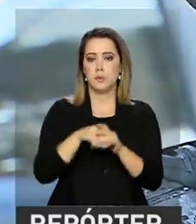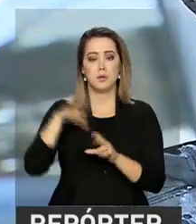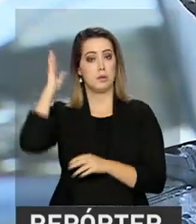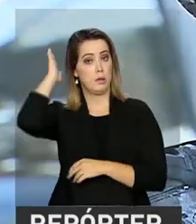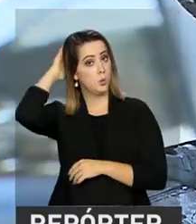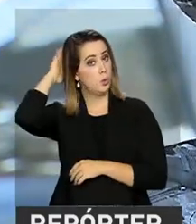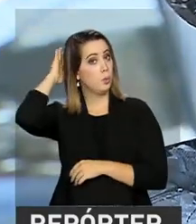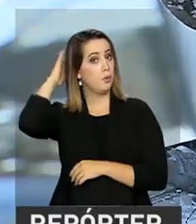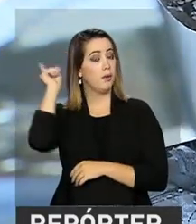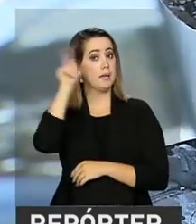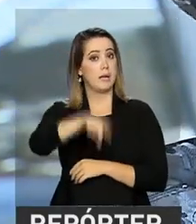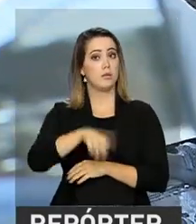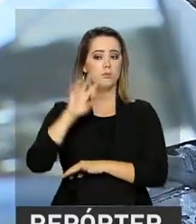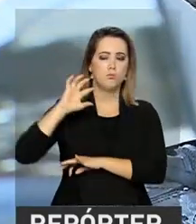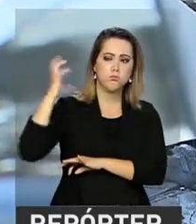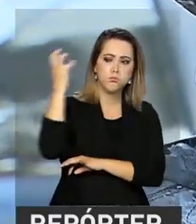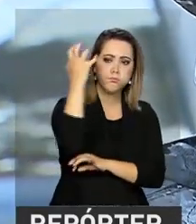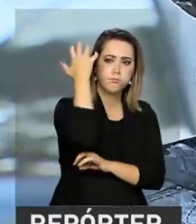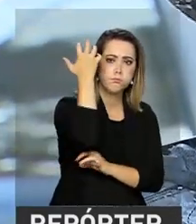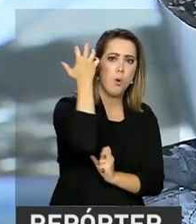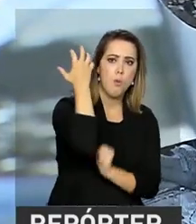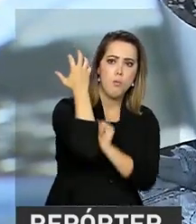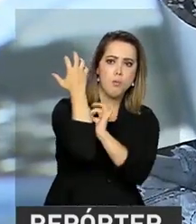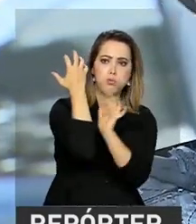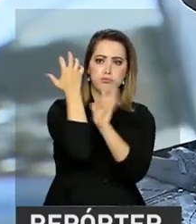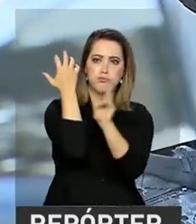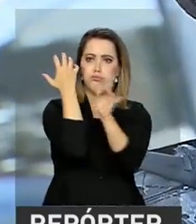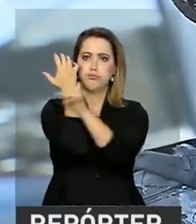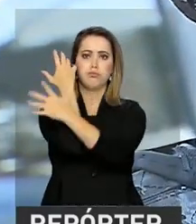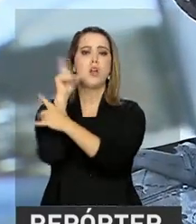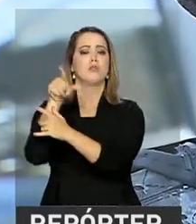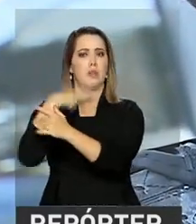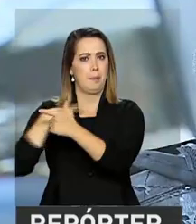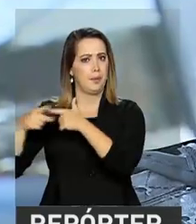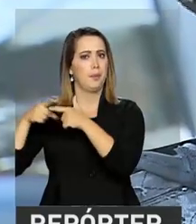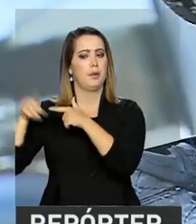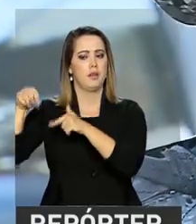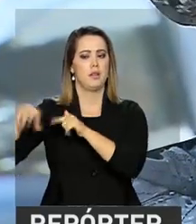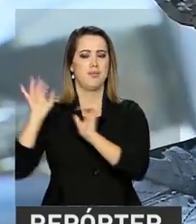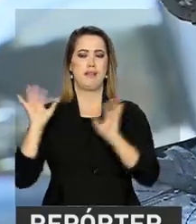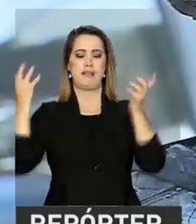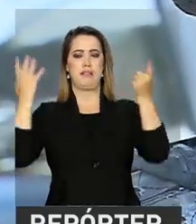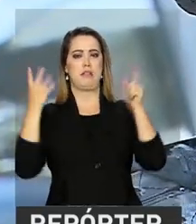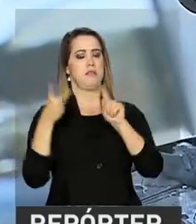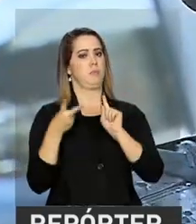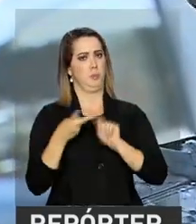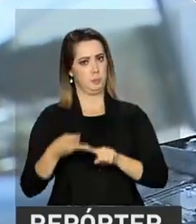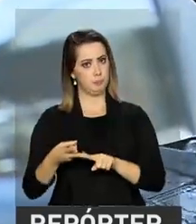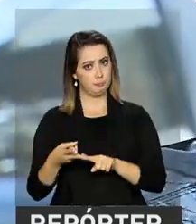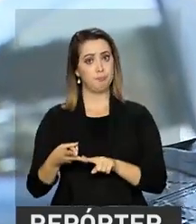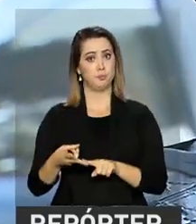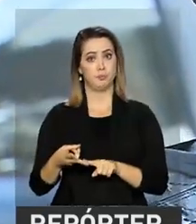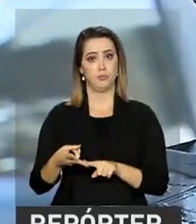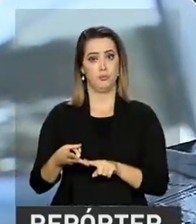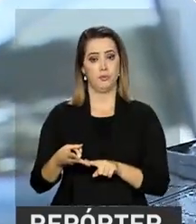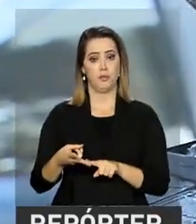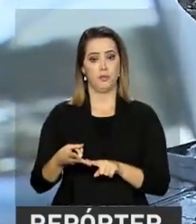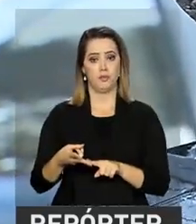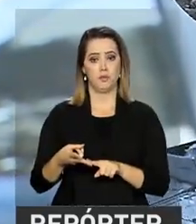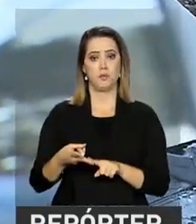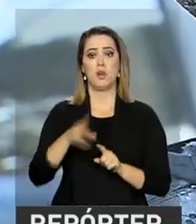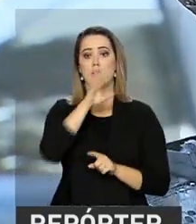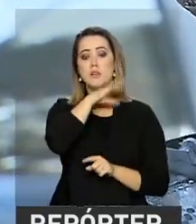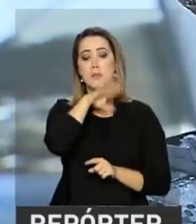Pará, que é uma região de selva, certo? tem muitas adversidades, questões climáticas, como também a de de